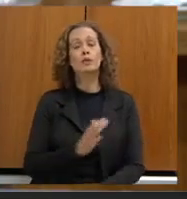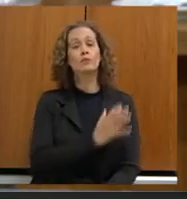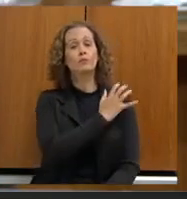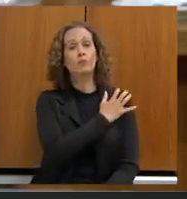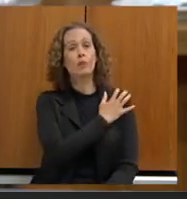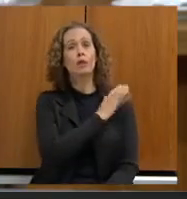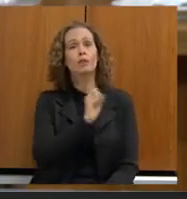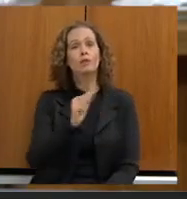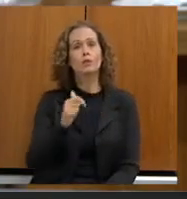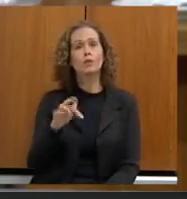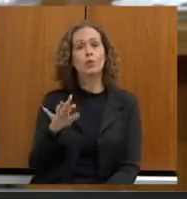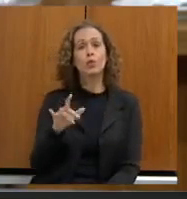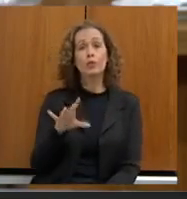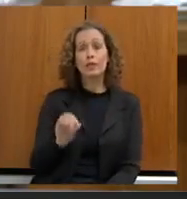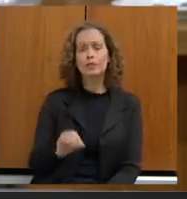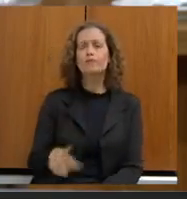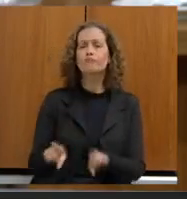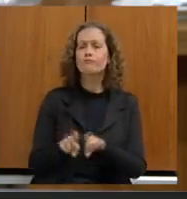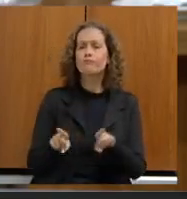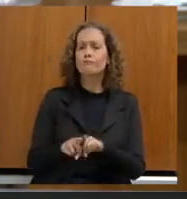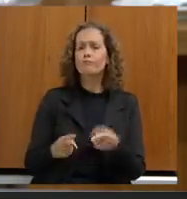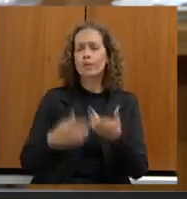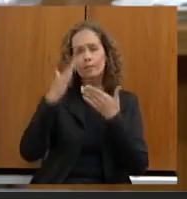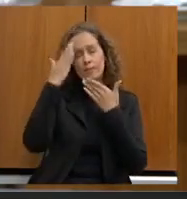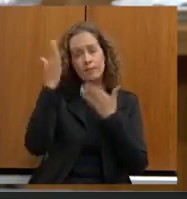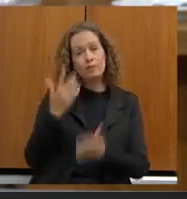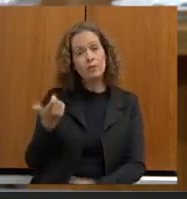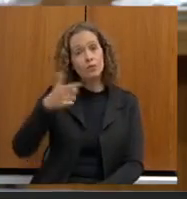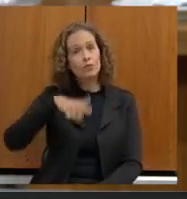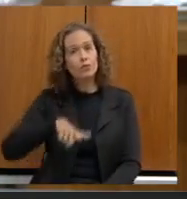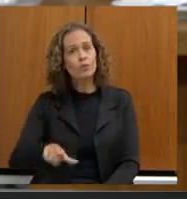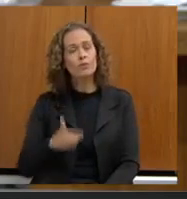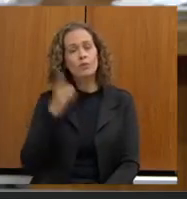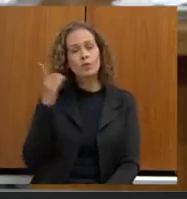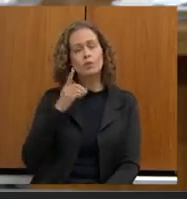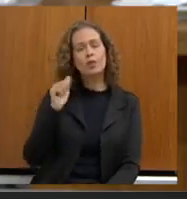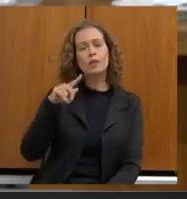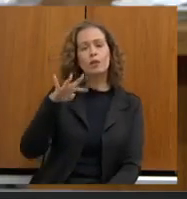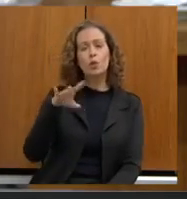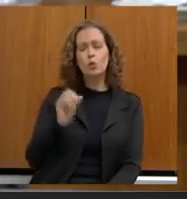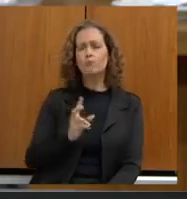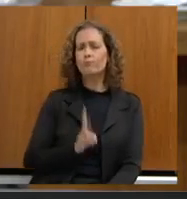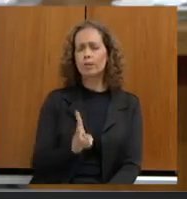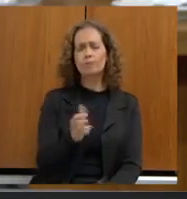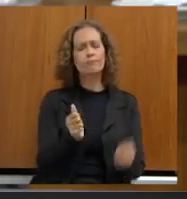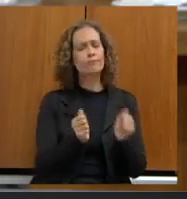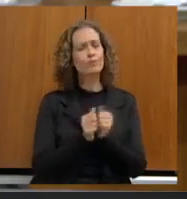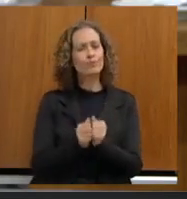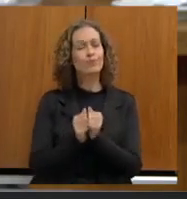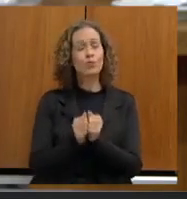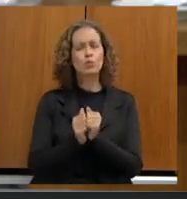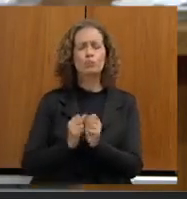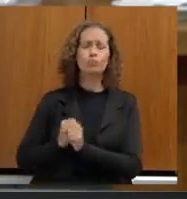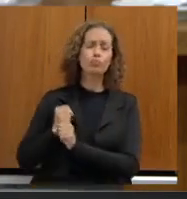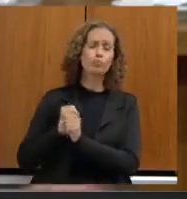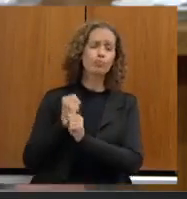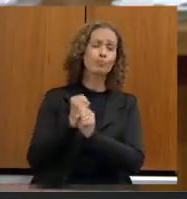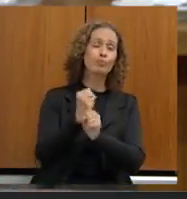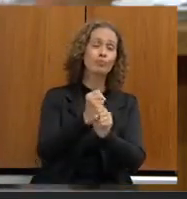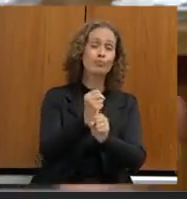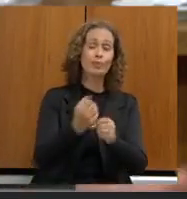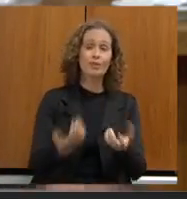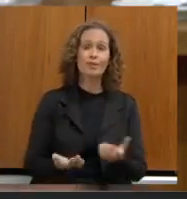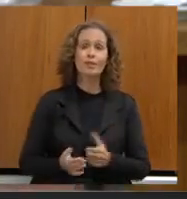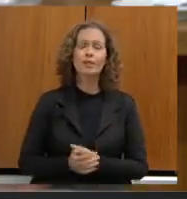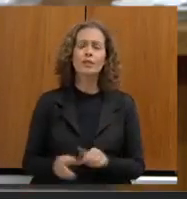Rodrigues o senhor me permite agradecendo aqui mais uma vez também Deputado Antonio Carlos Arantes que é sempre um parceiro de muitos anos essa questão